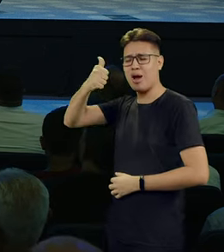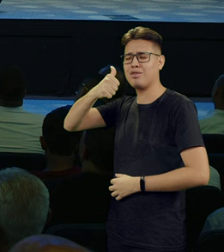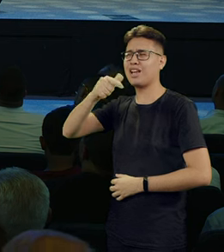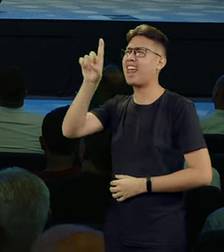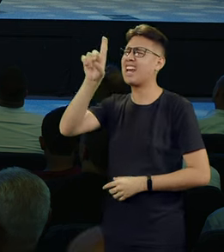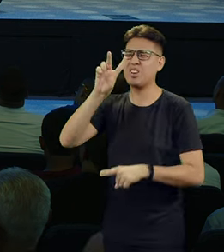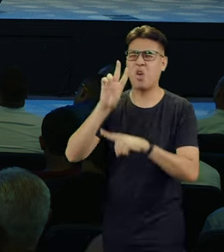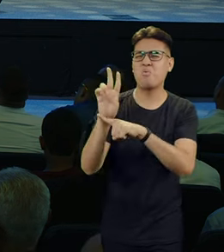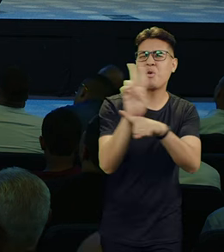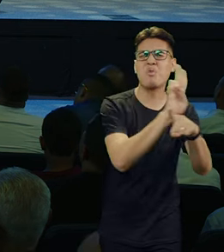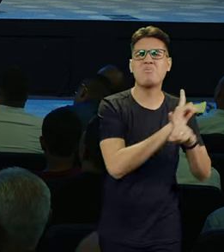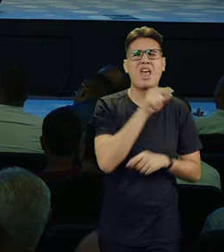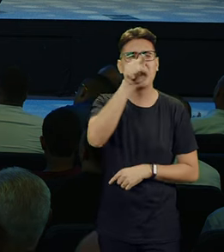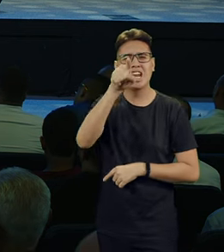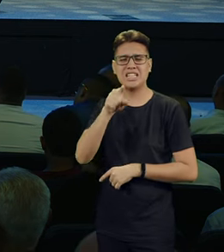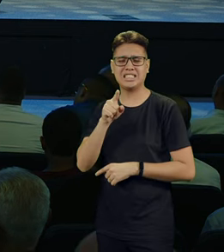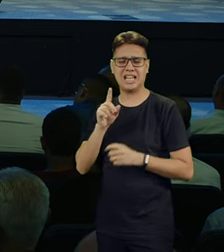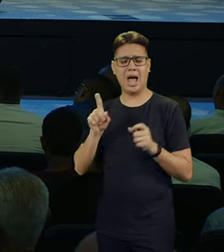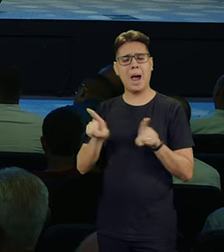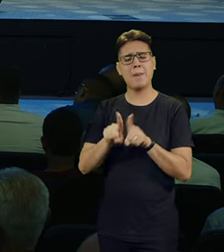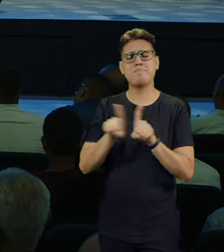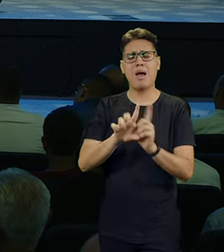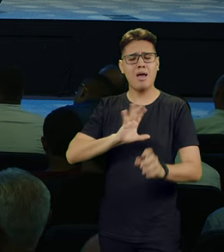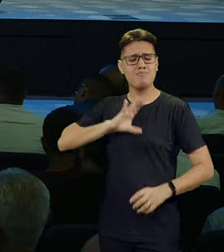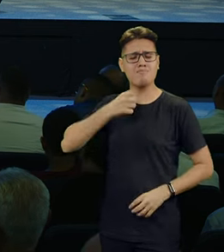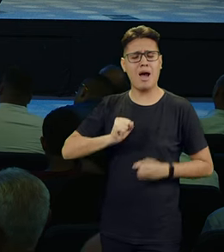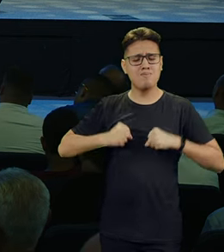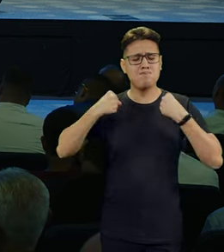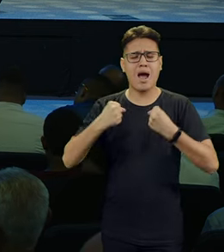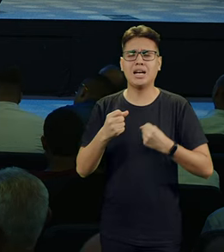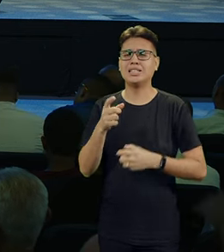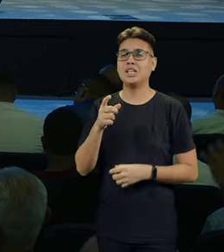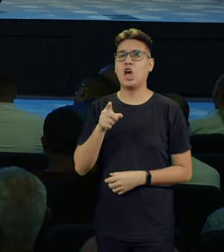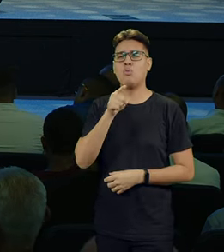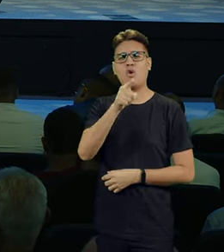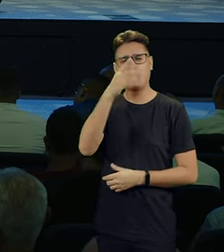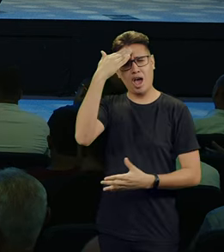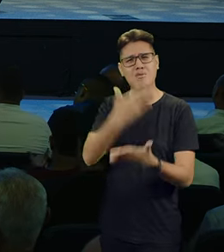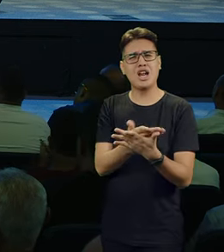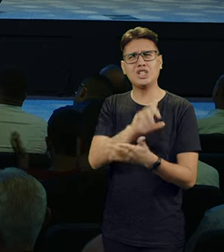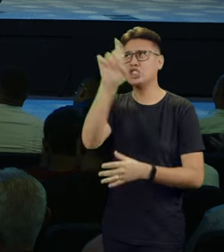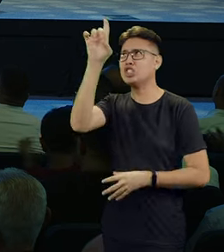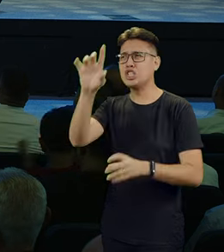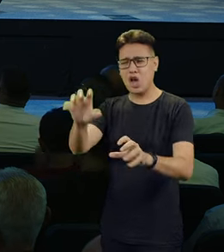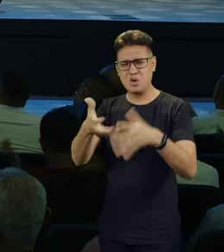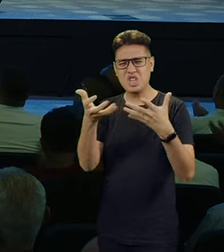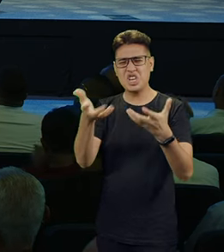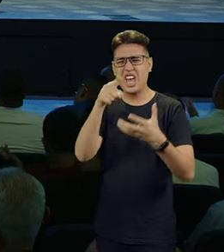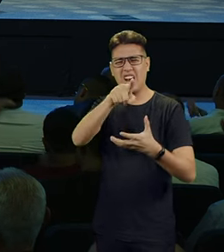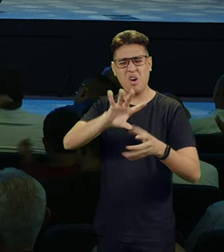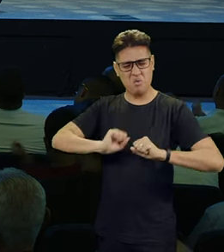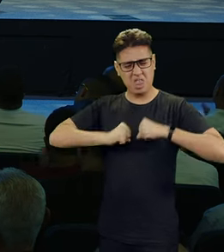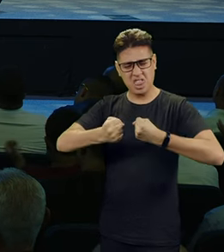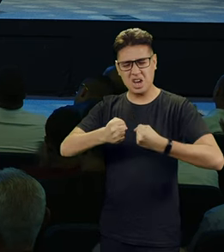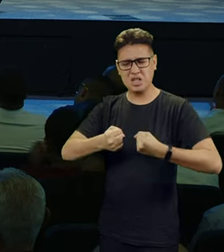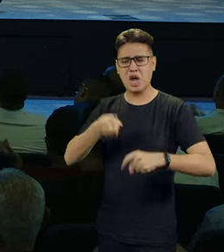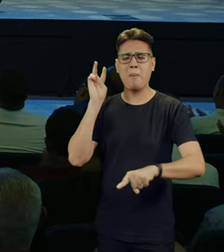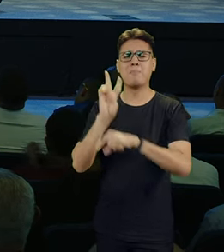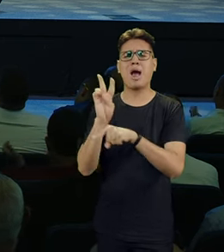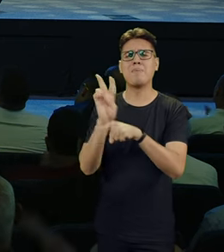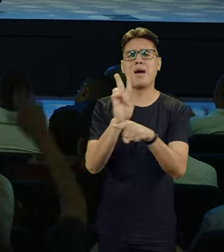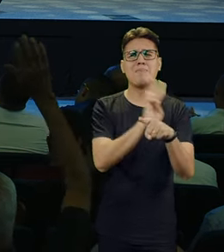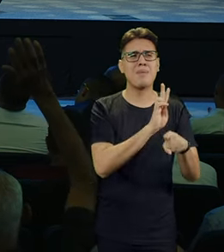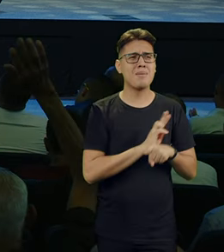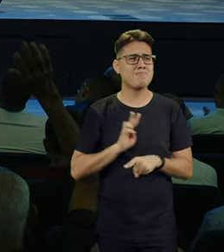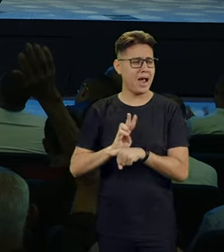conta com você, Deus conta com a sua coragem, Deus conta com a sua valentia, Deus conta com você para defender